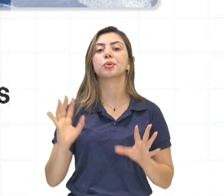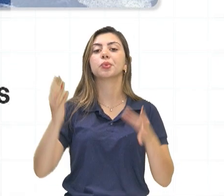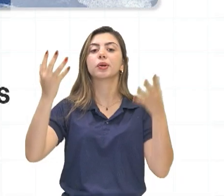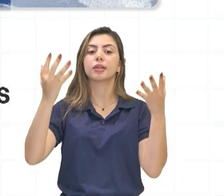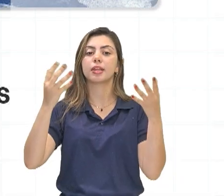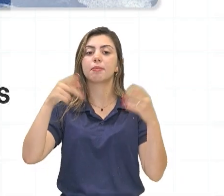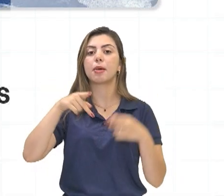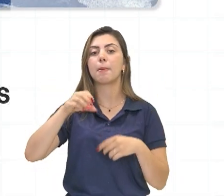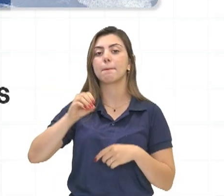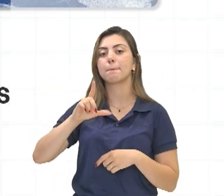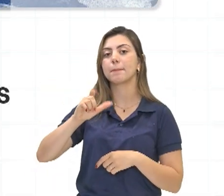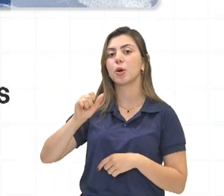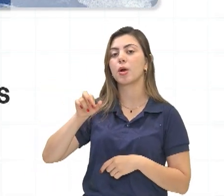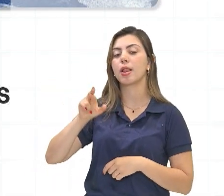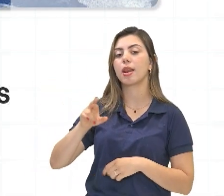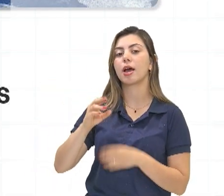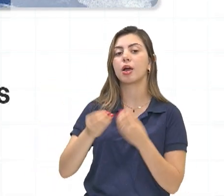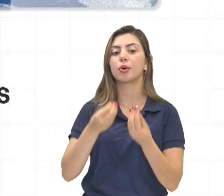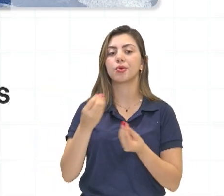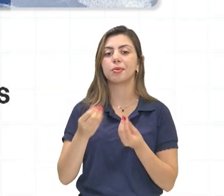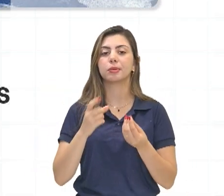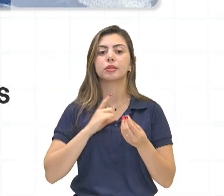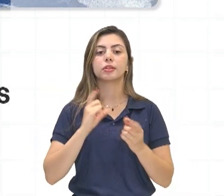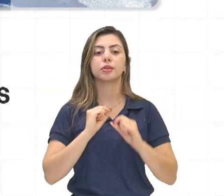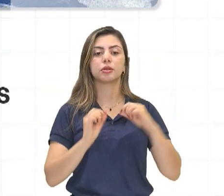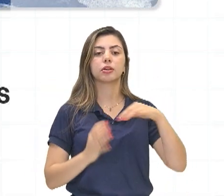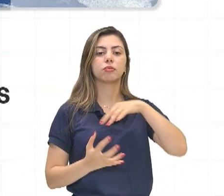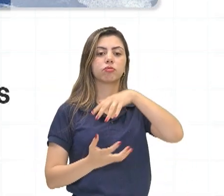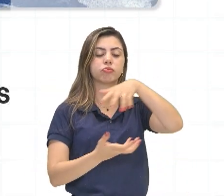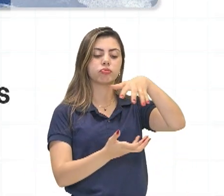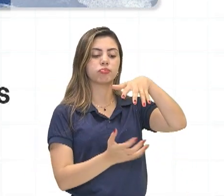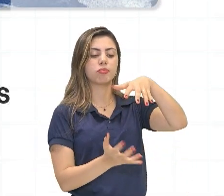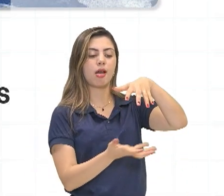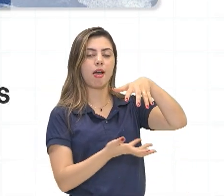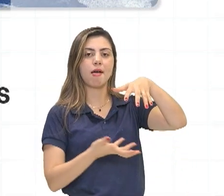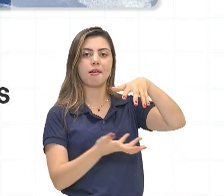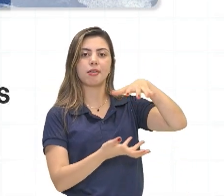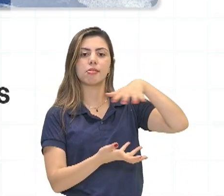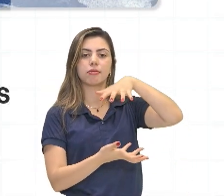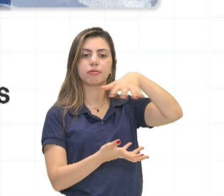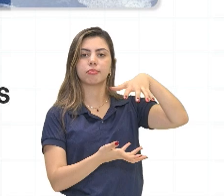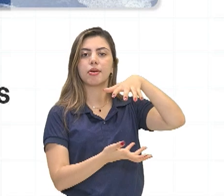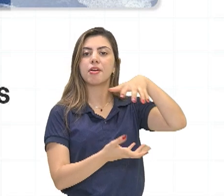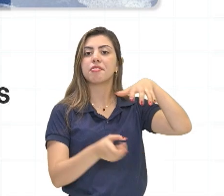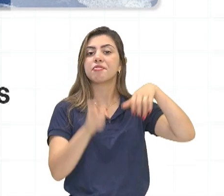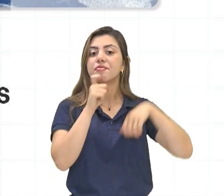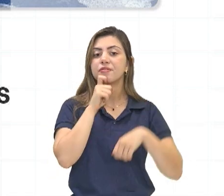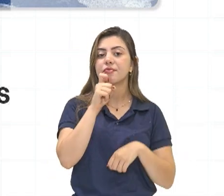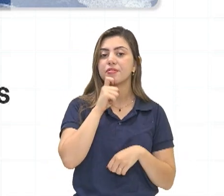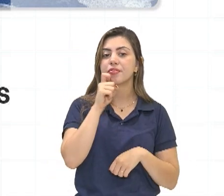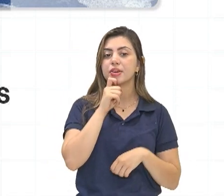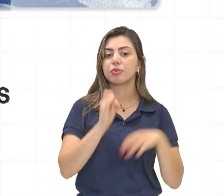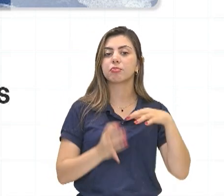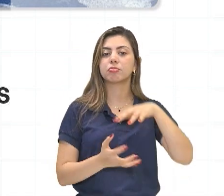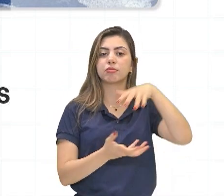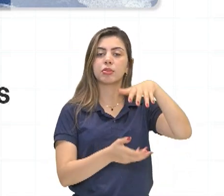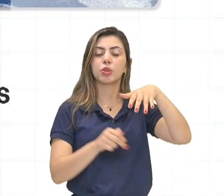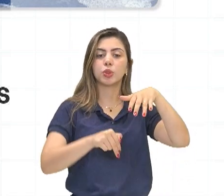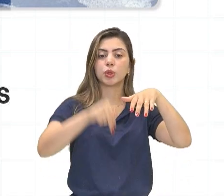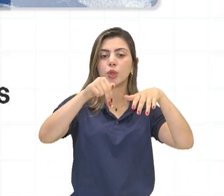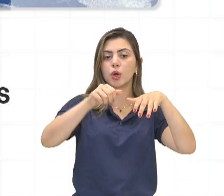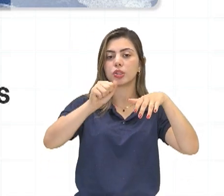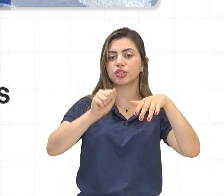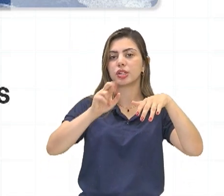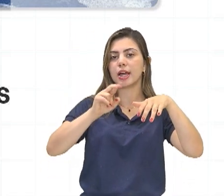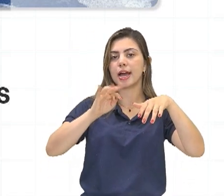clima polar ocorre em áreas nas proximidades do Círculo Polar Ártico, que é o que está localizado ao norte do planeta, e